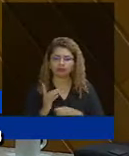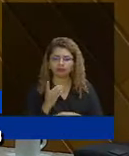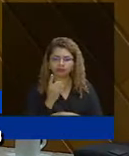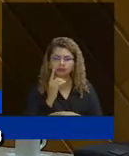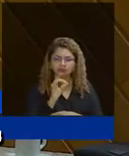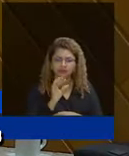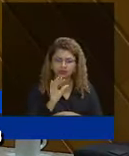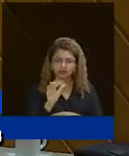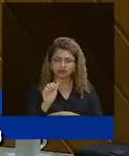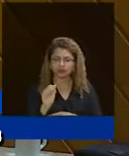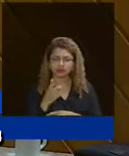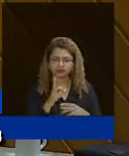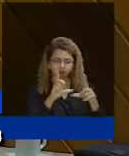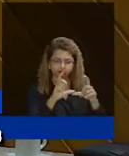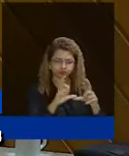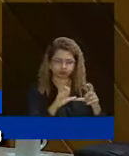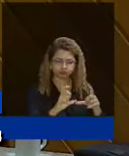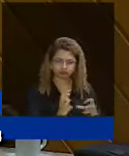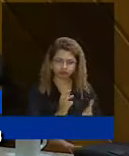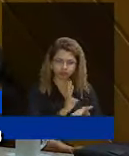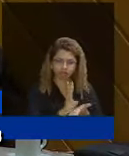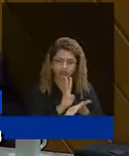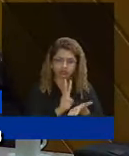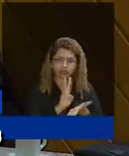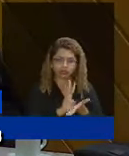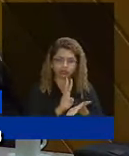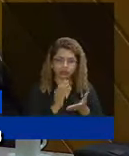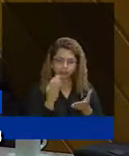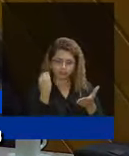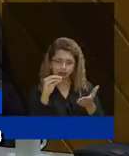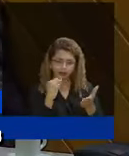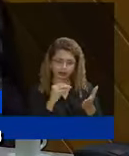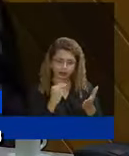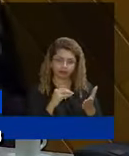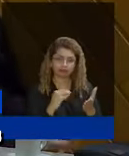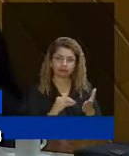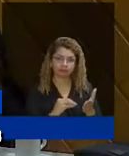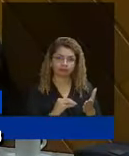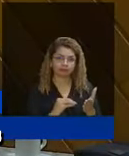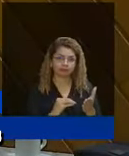dos prints, tá, de WhatsApp que foram colocados.